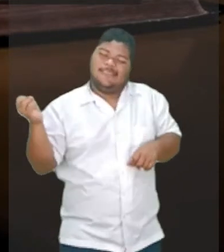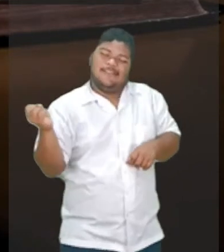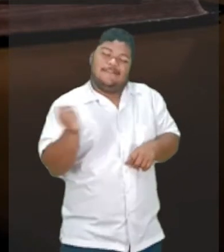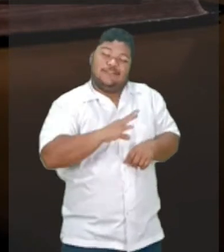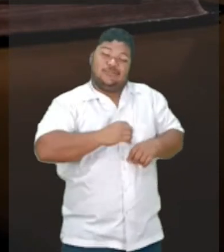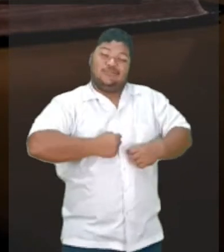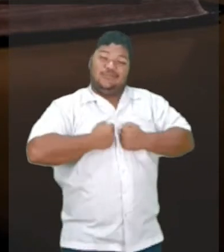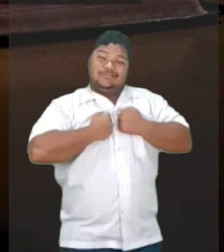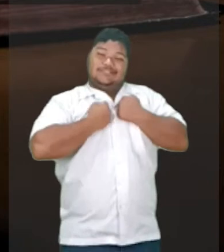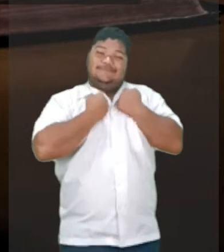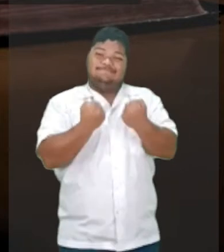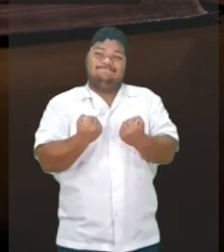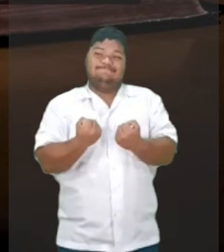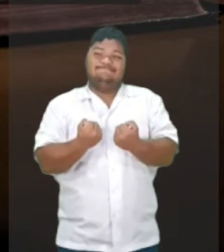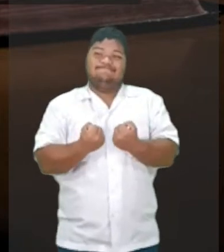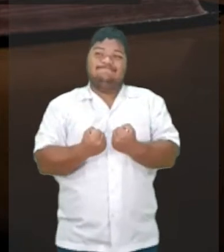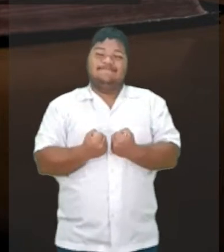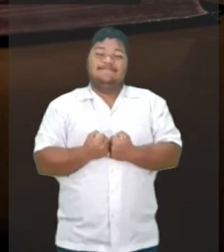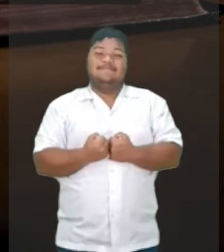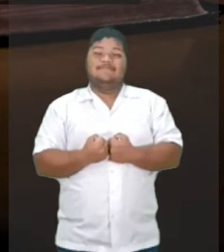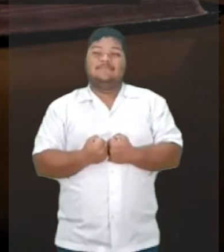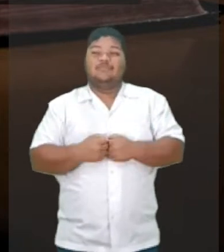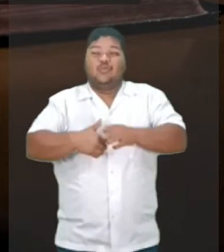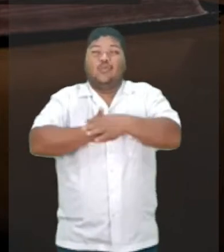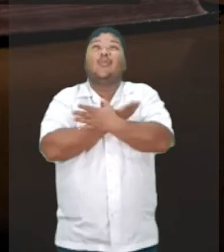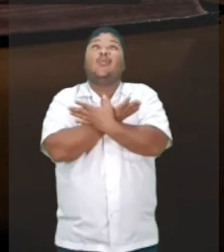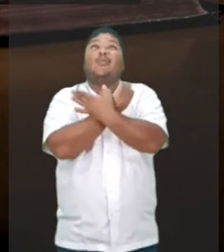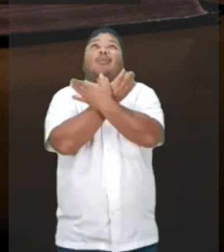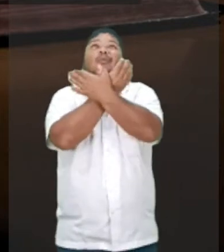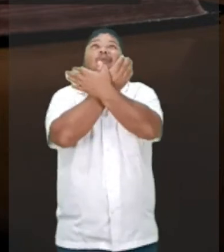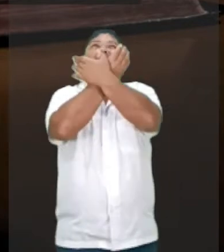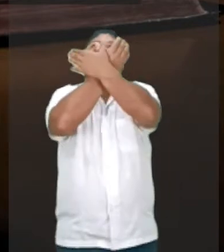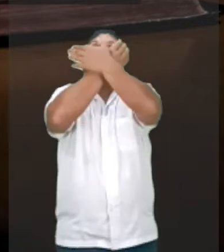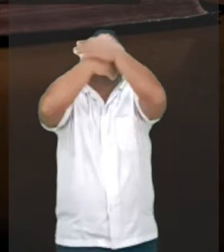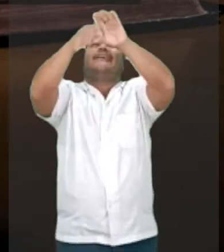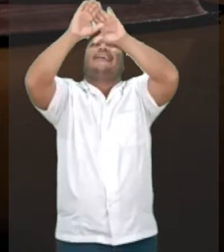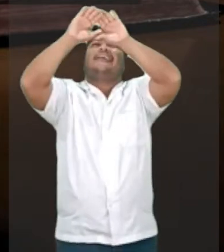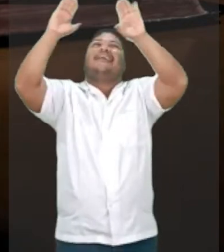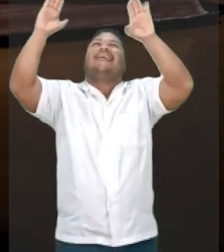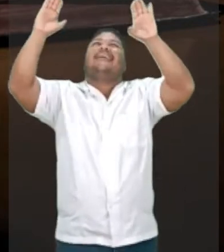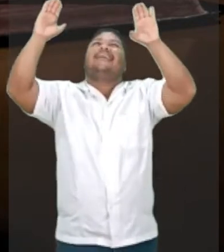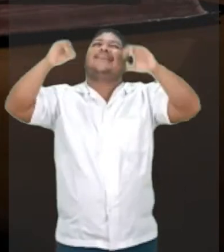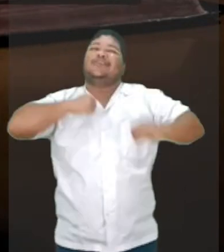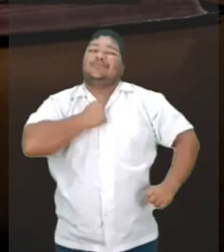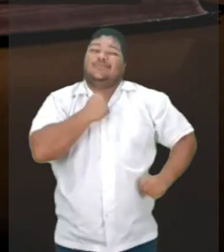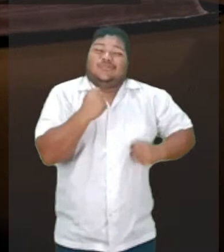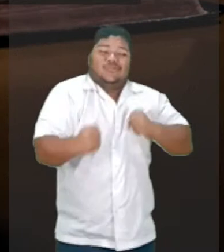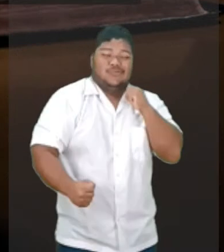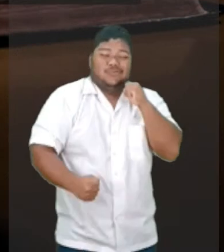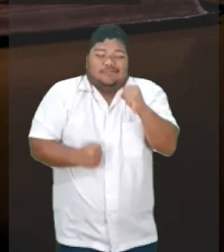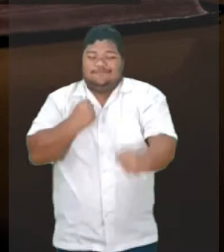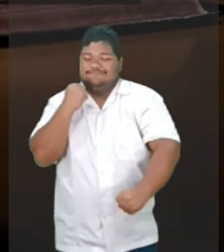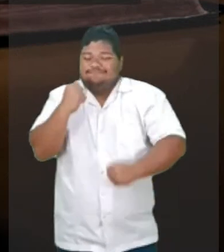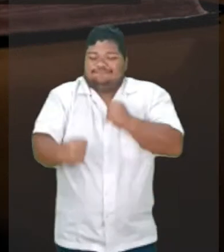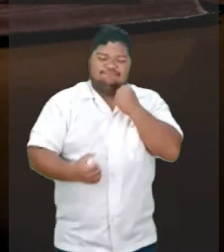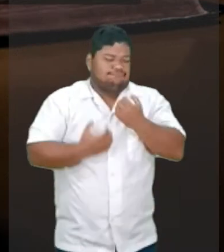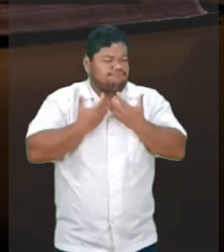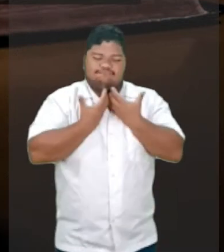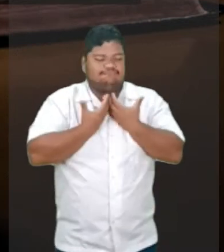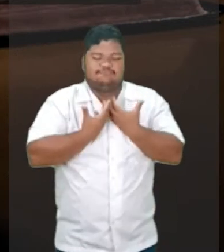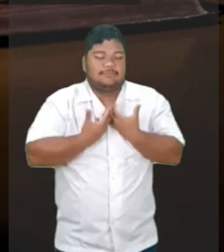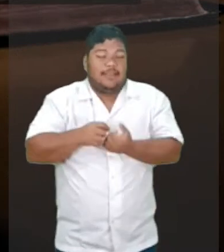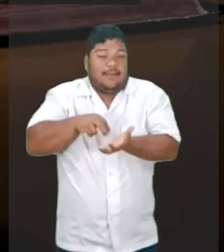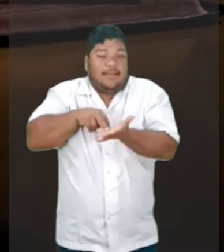renovam suas forças, voam bem alto como águias, correm e não ficam